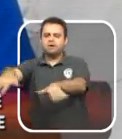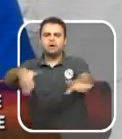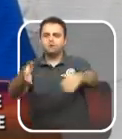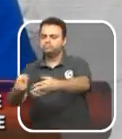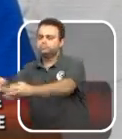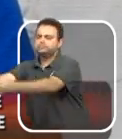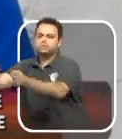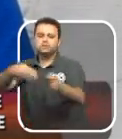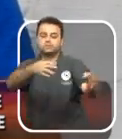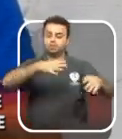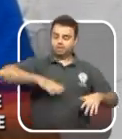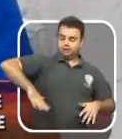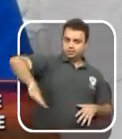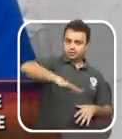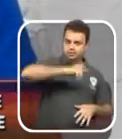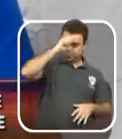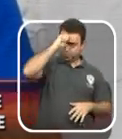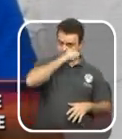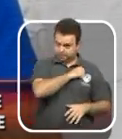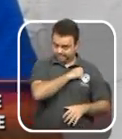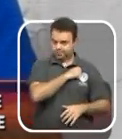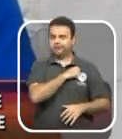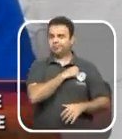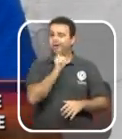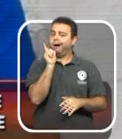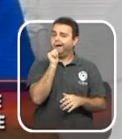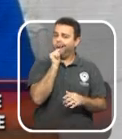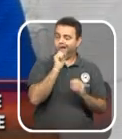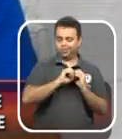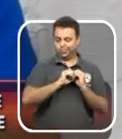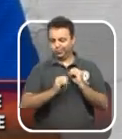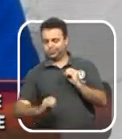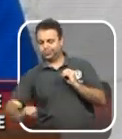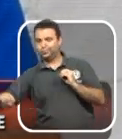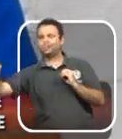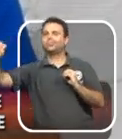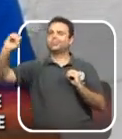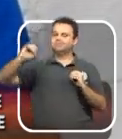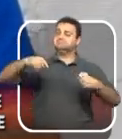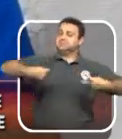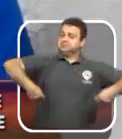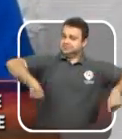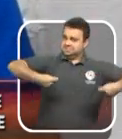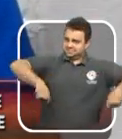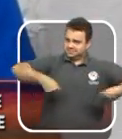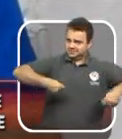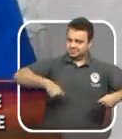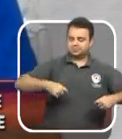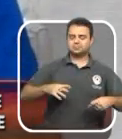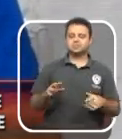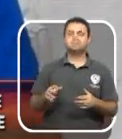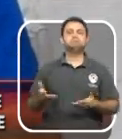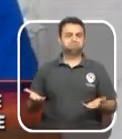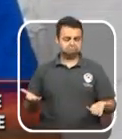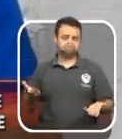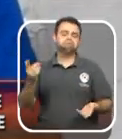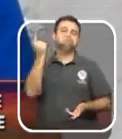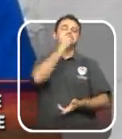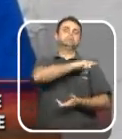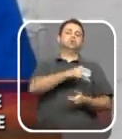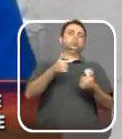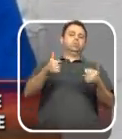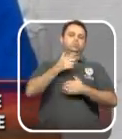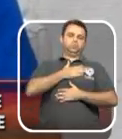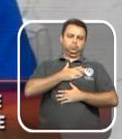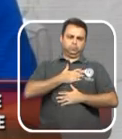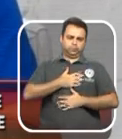que realmente ajudou a reduzir os incêndios. Este ano não tivemos incêndio. Tenho cobrado também em